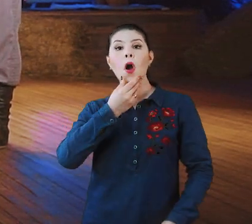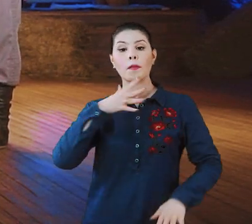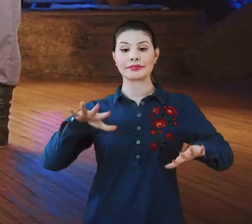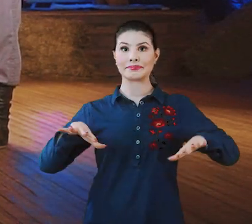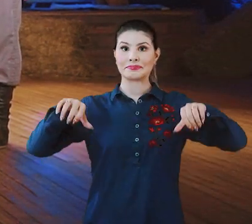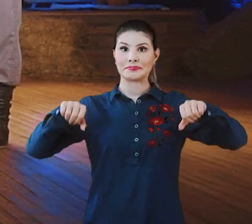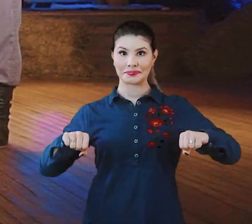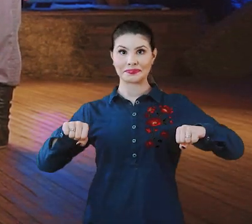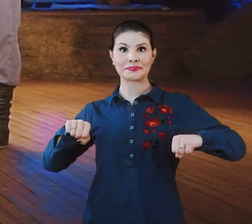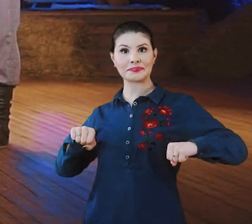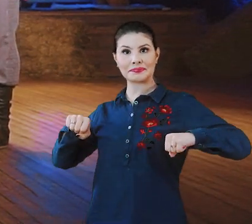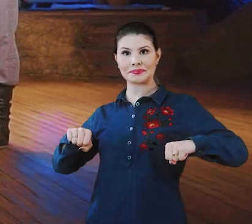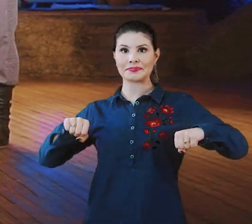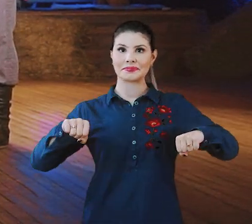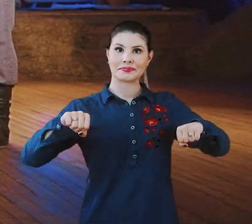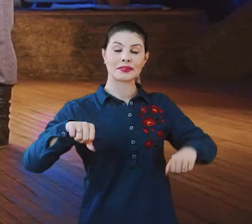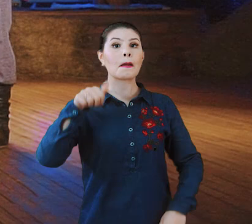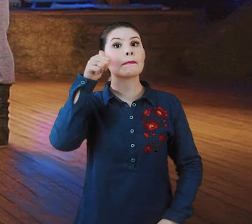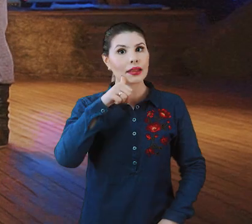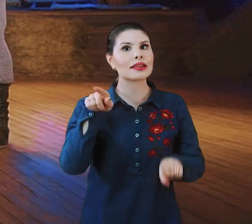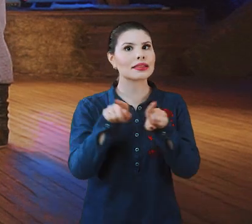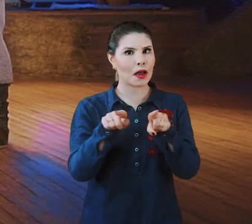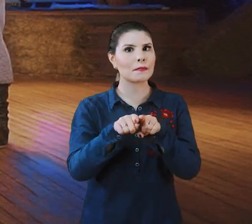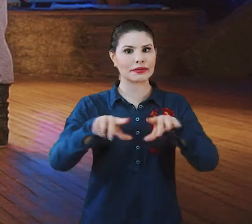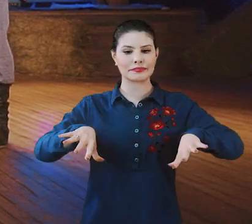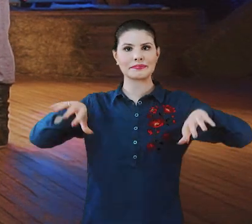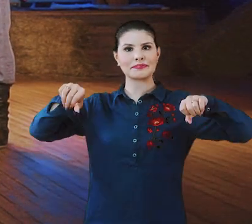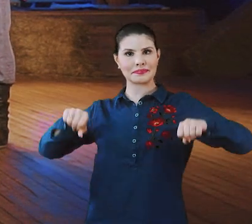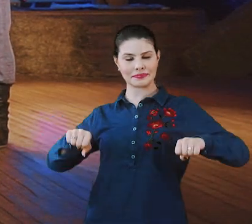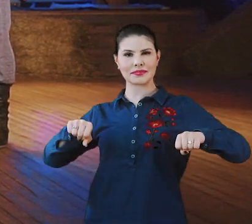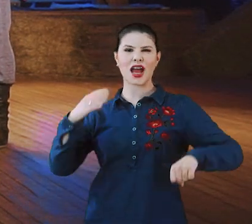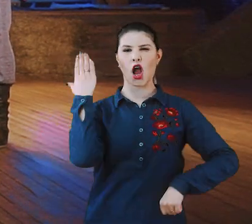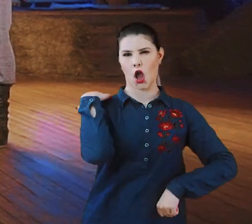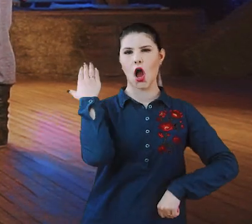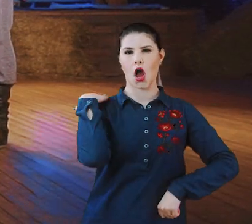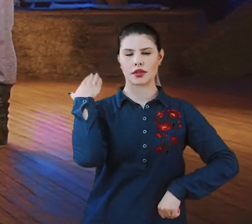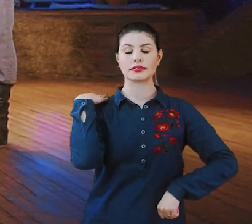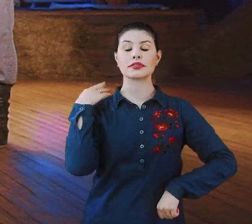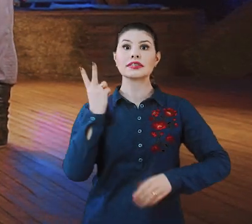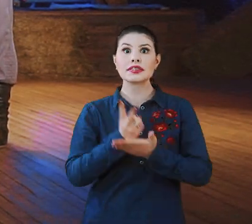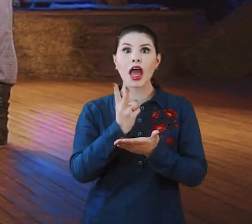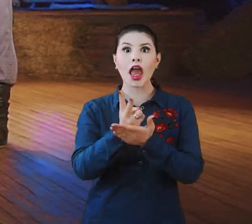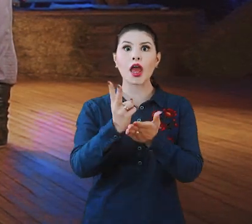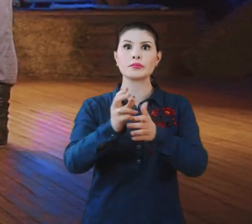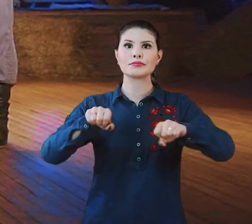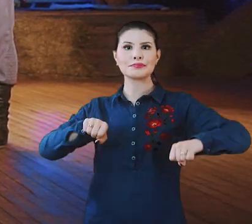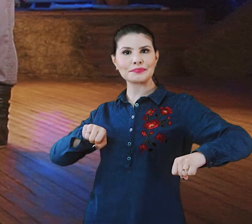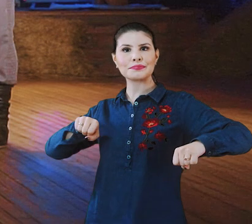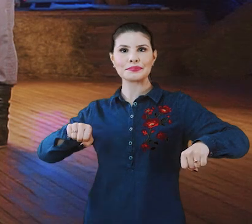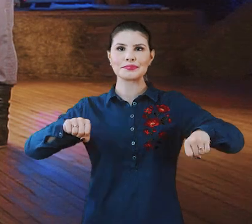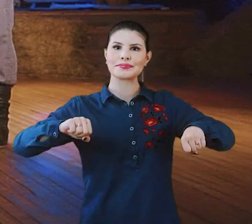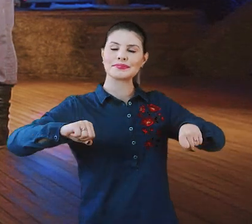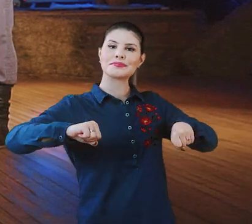fechando um círculo em torno das prendas. As prendas também lhe dão as mãos, dando as costas para os peões, fazendo girar concentricamente